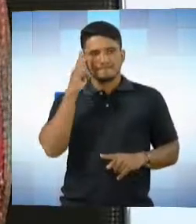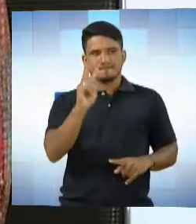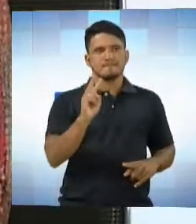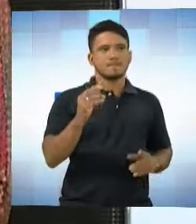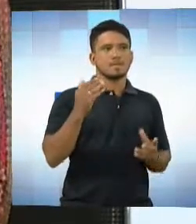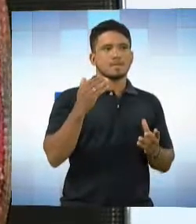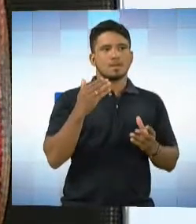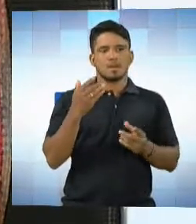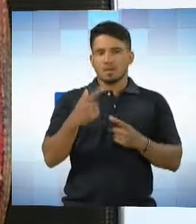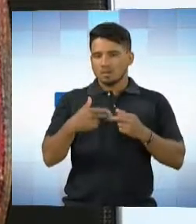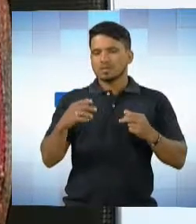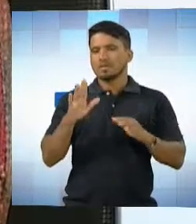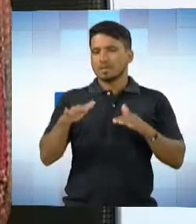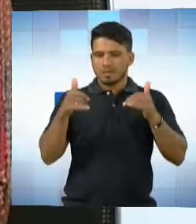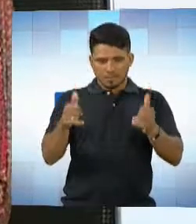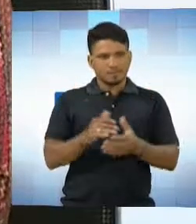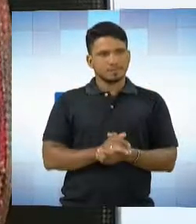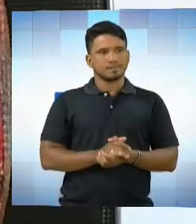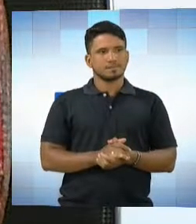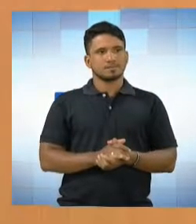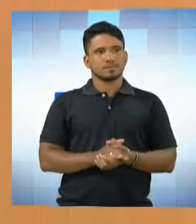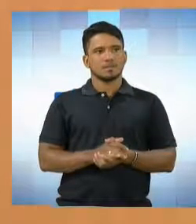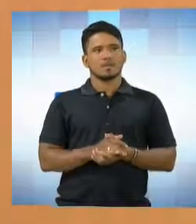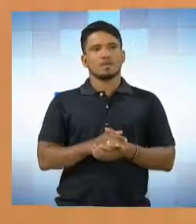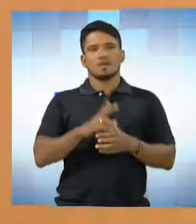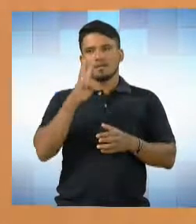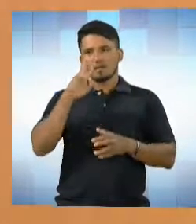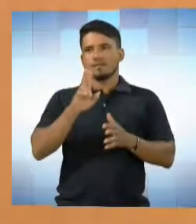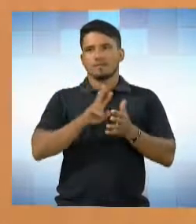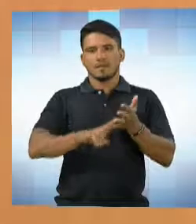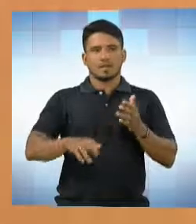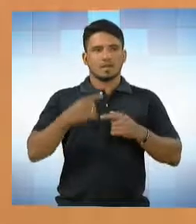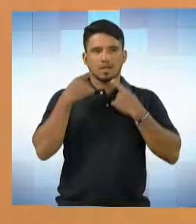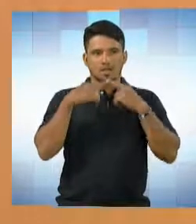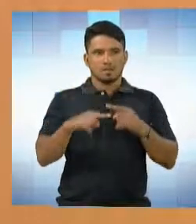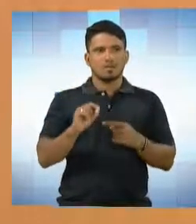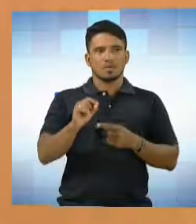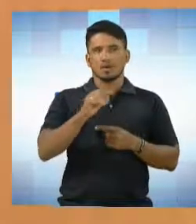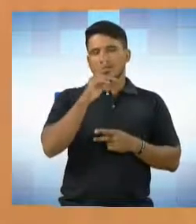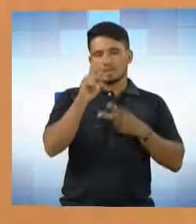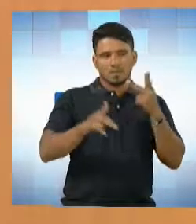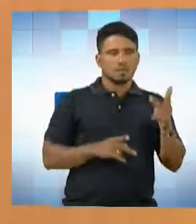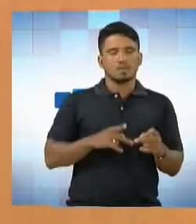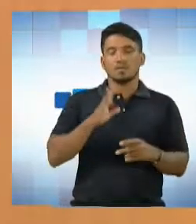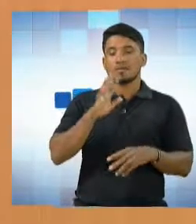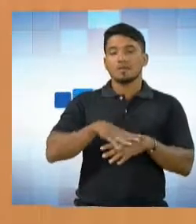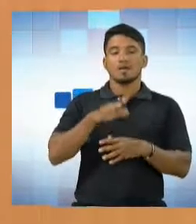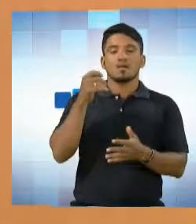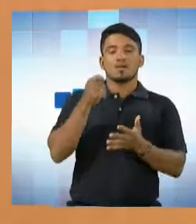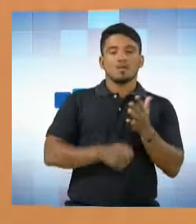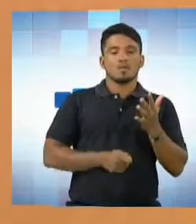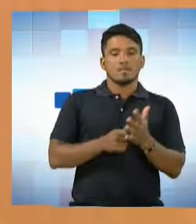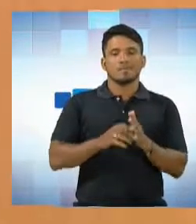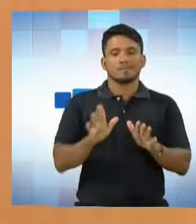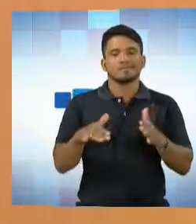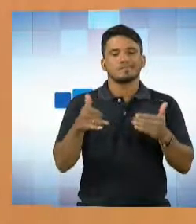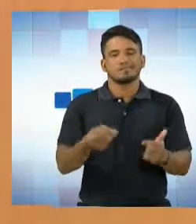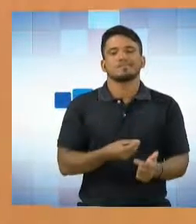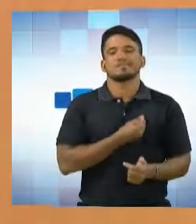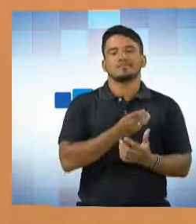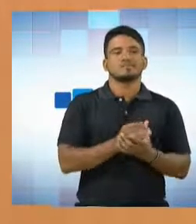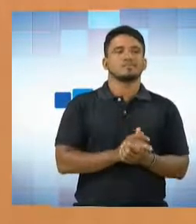um processo que está andando. E quantas reclamações, por exemplo, o que o povo mais reivindica para melhoria de vida aí?